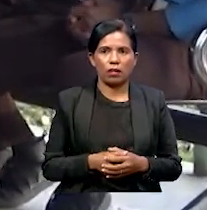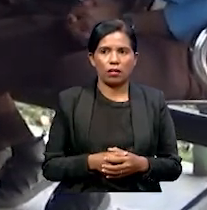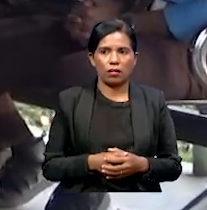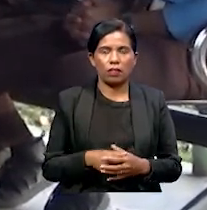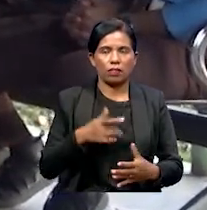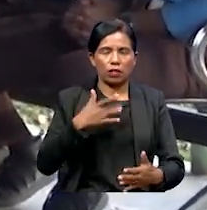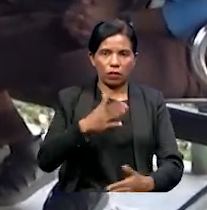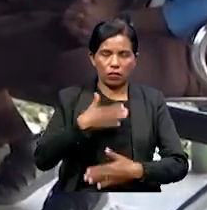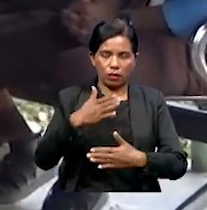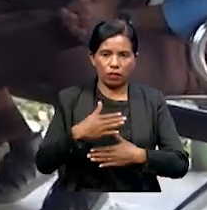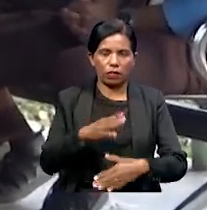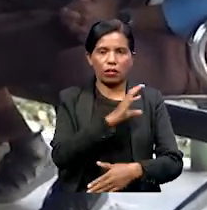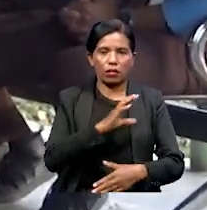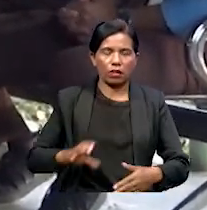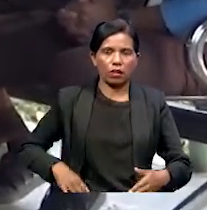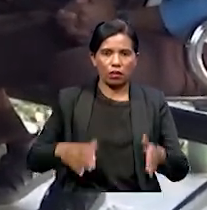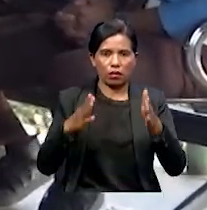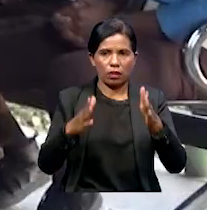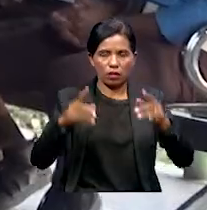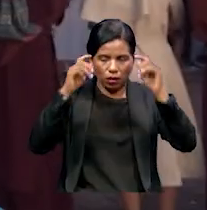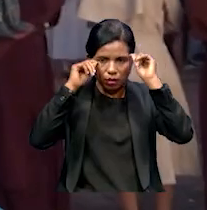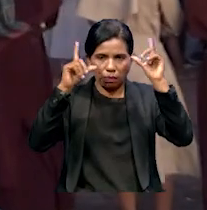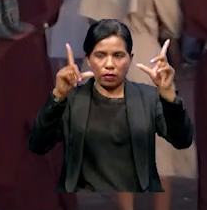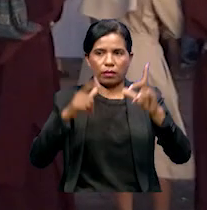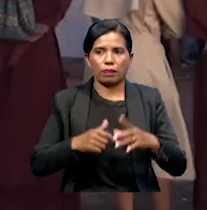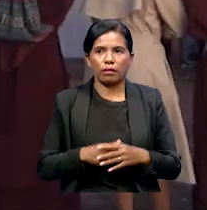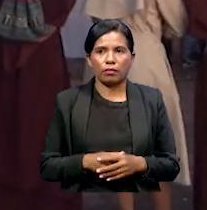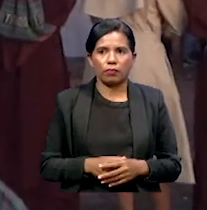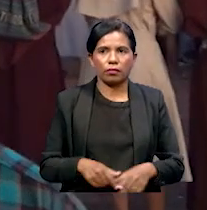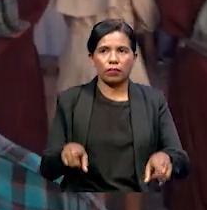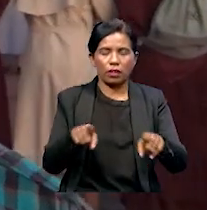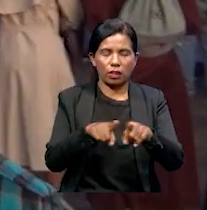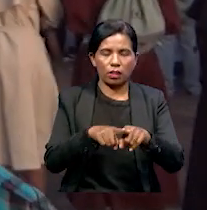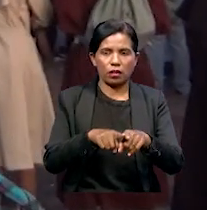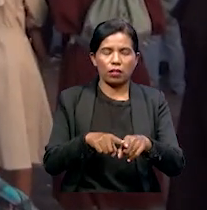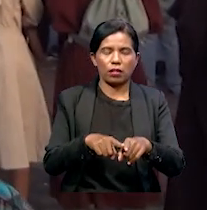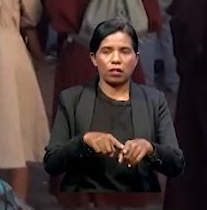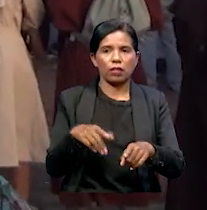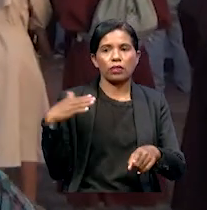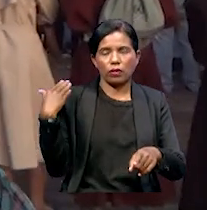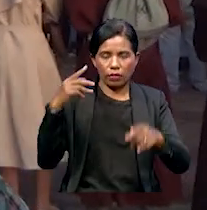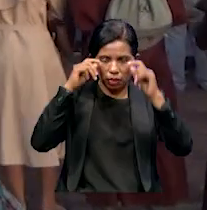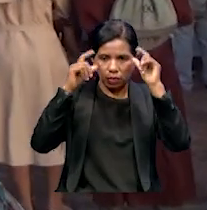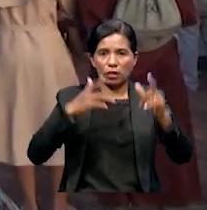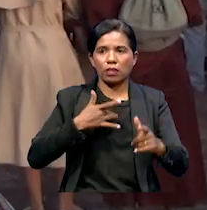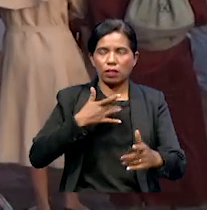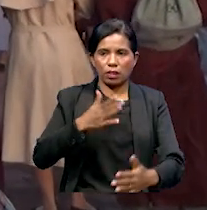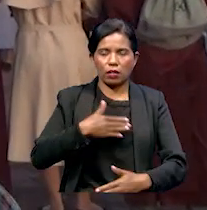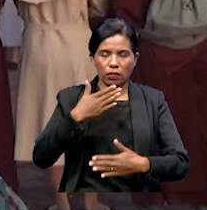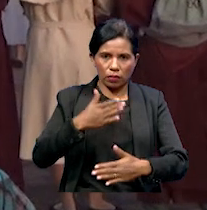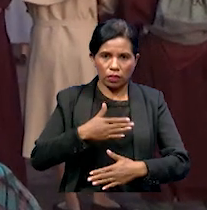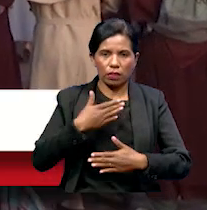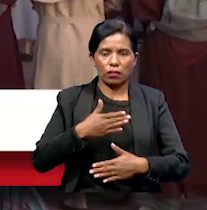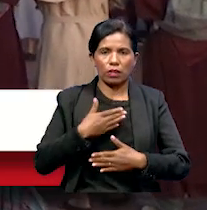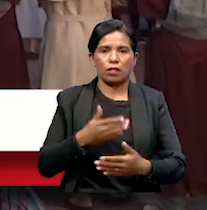orgullo te tebes pa strani católica Timor anesa strani anesa jovem Timor Leste ita senti honrado, senti